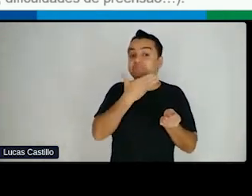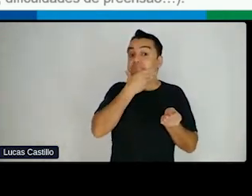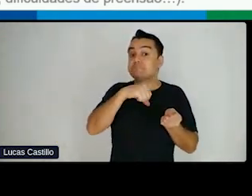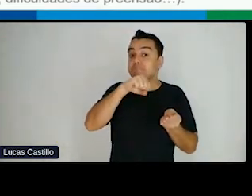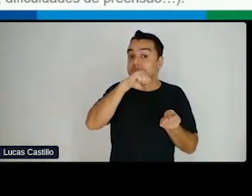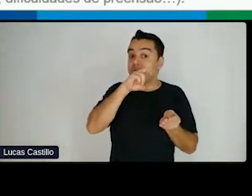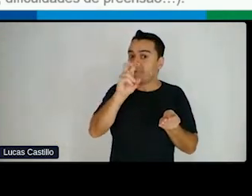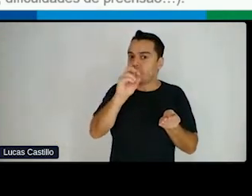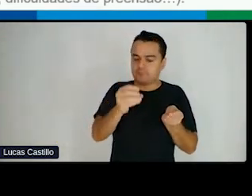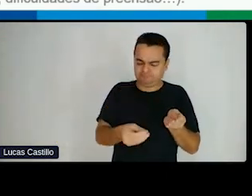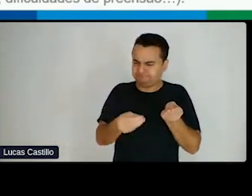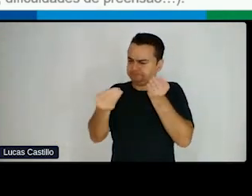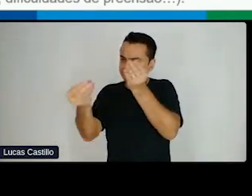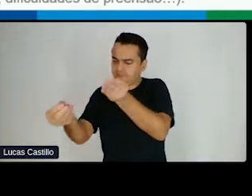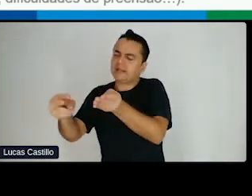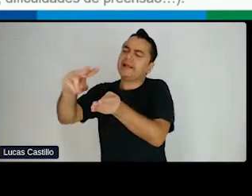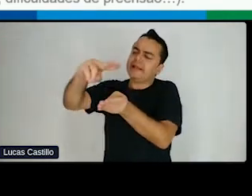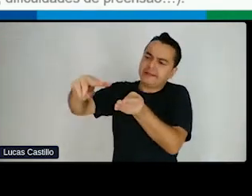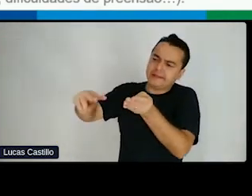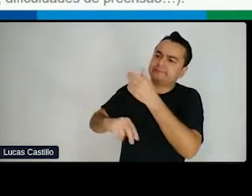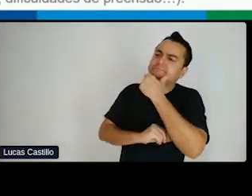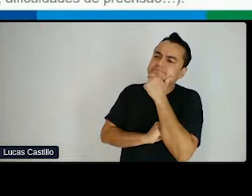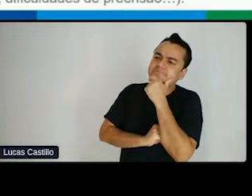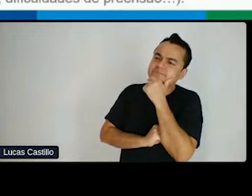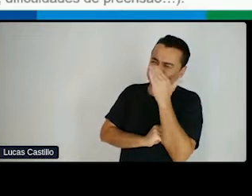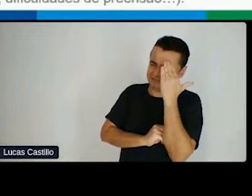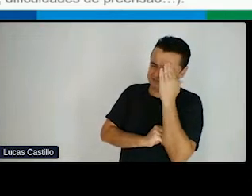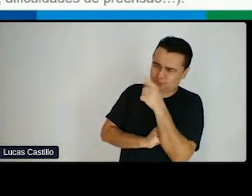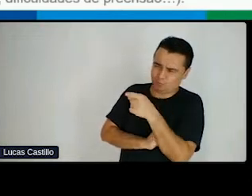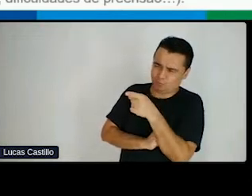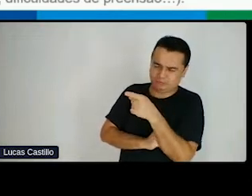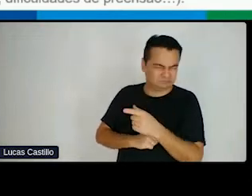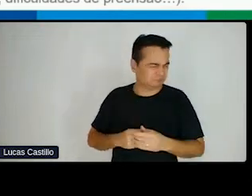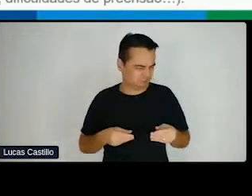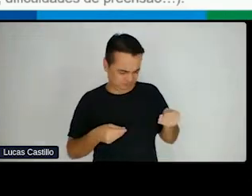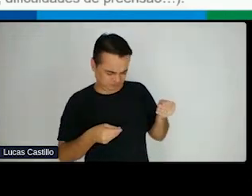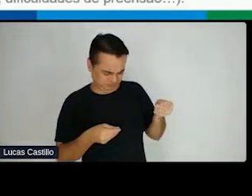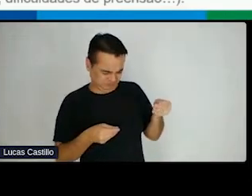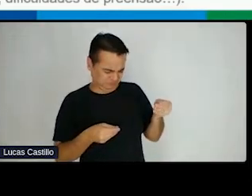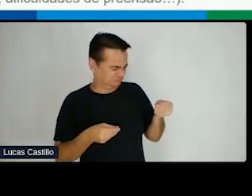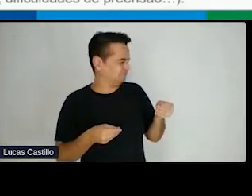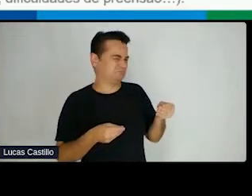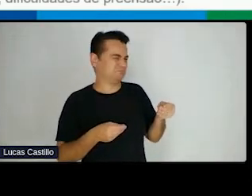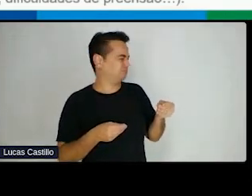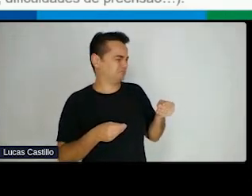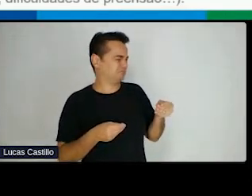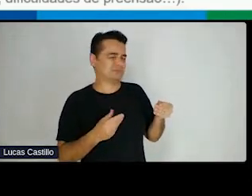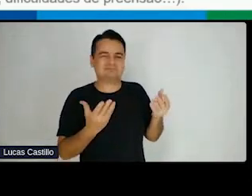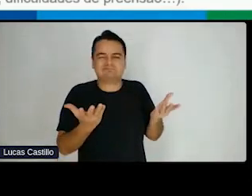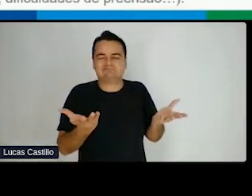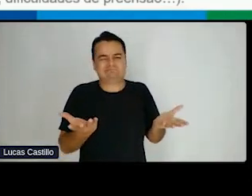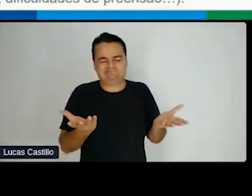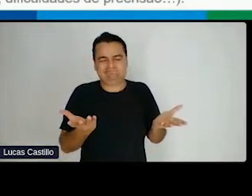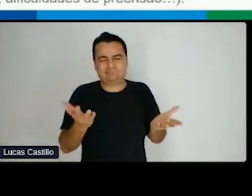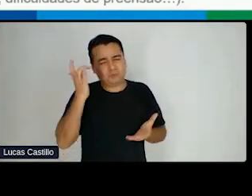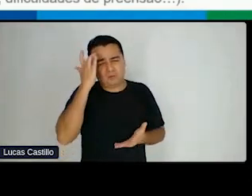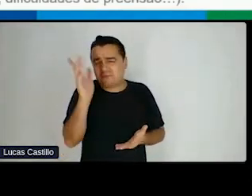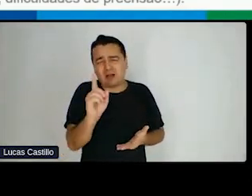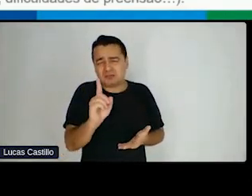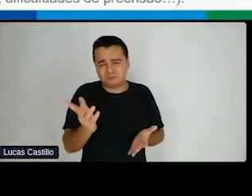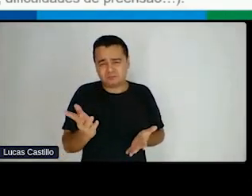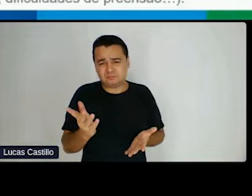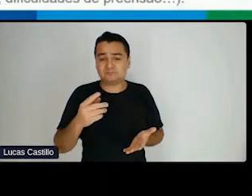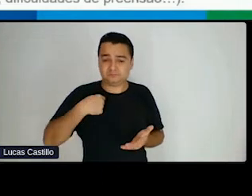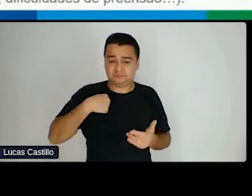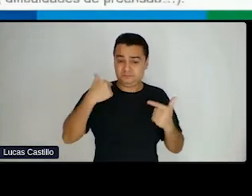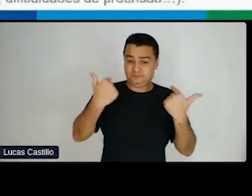entender o que está sendo falado aqui? Será que ele vai conseguir se achar ali dentro? Eu